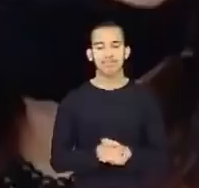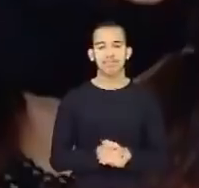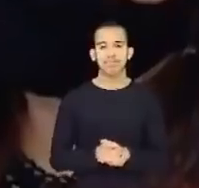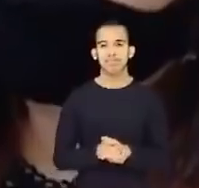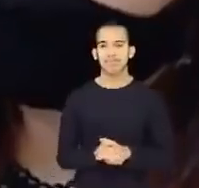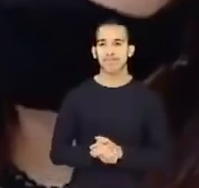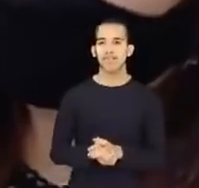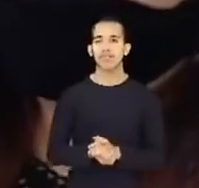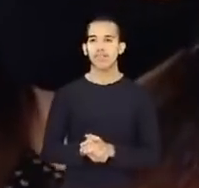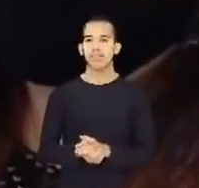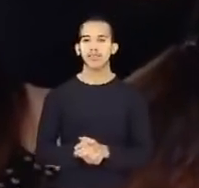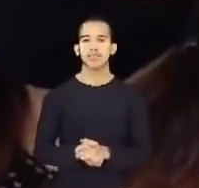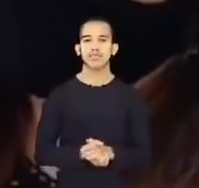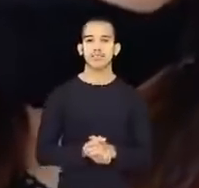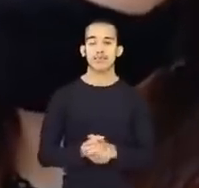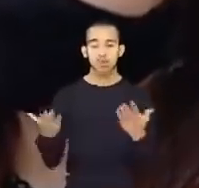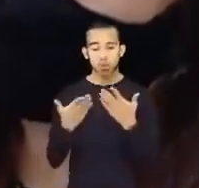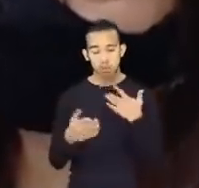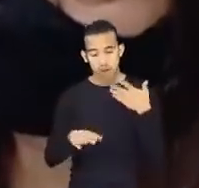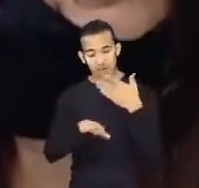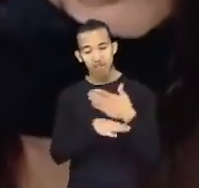Hoje eu vim com a missão